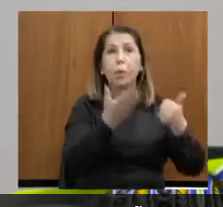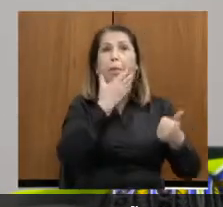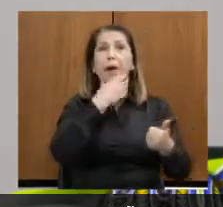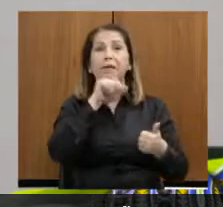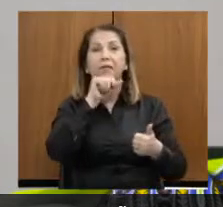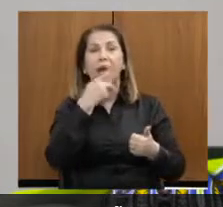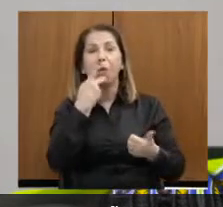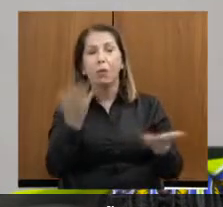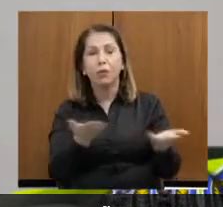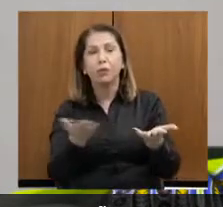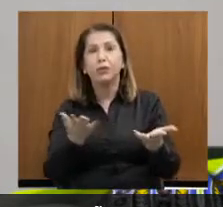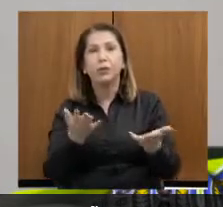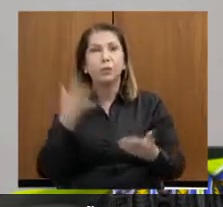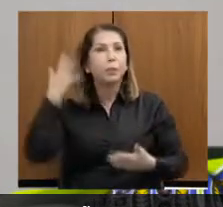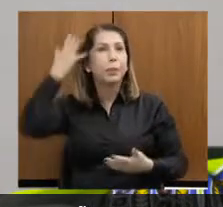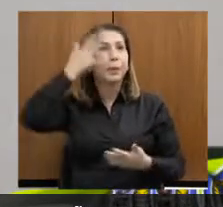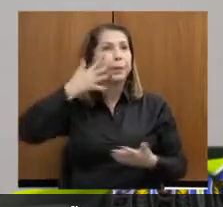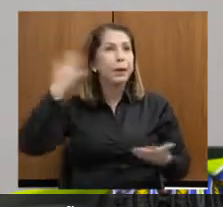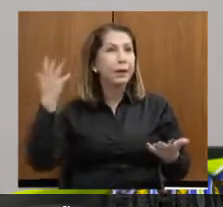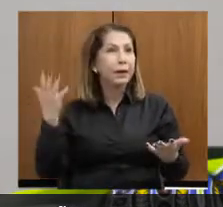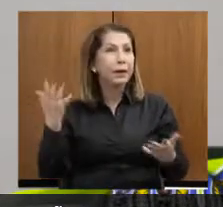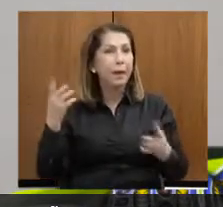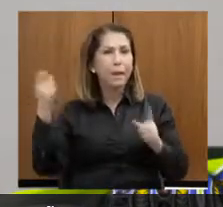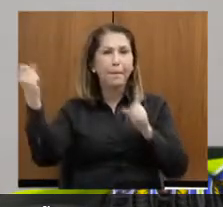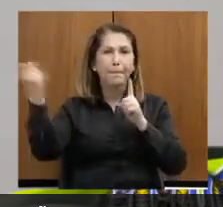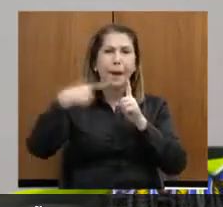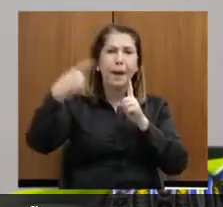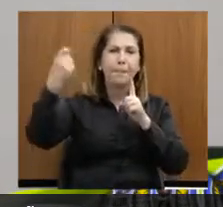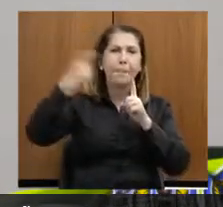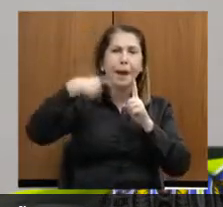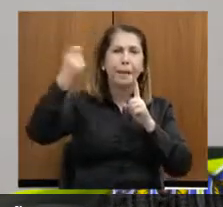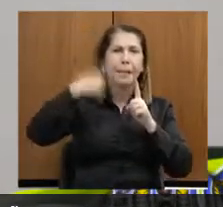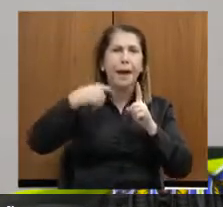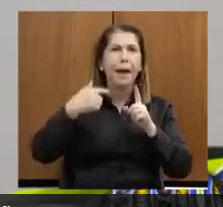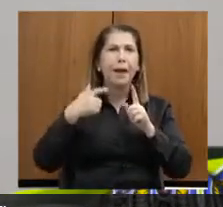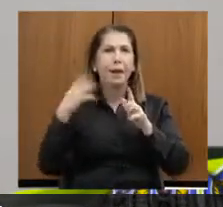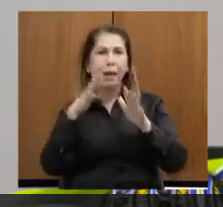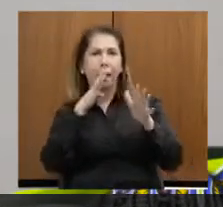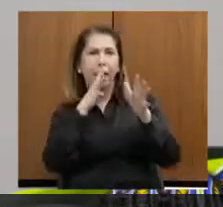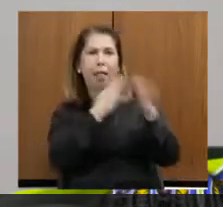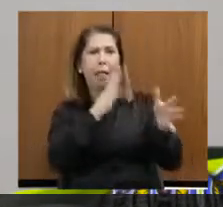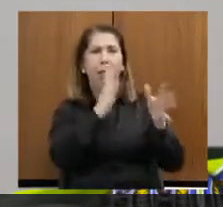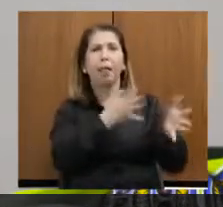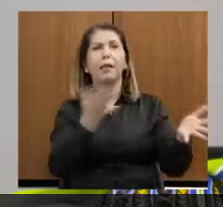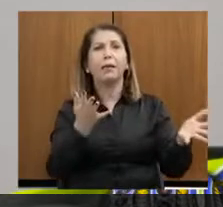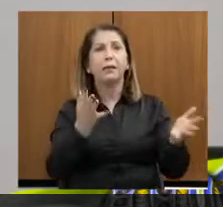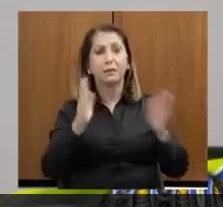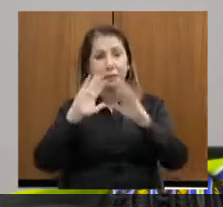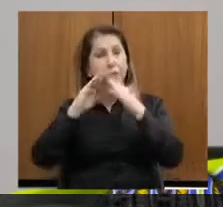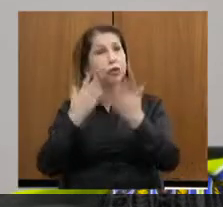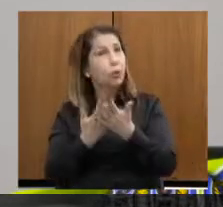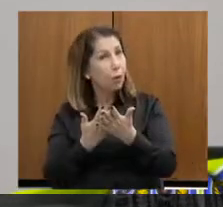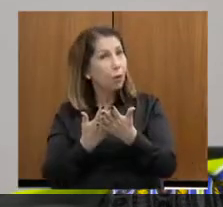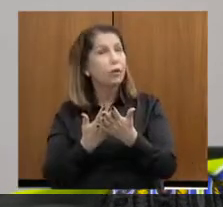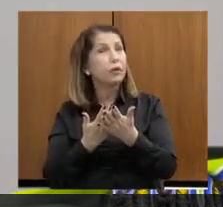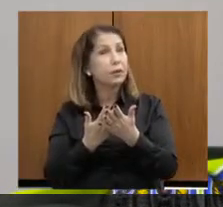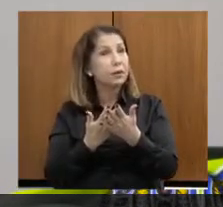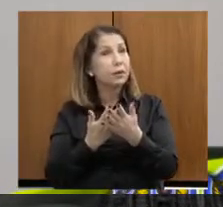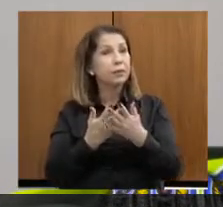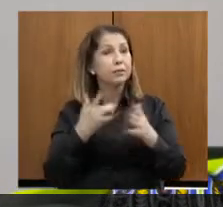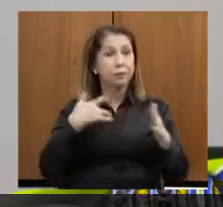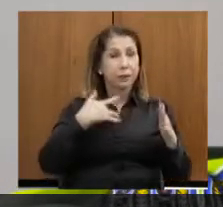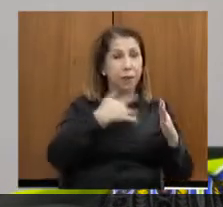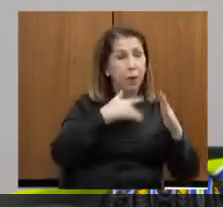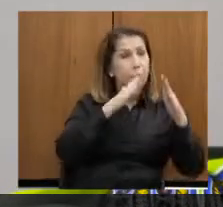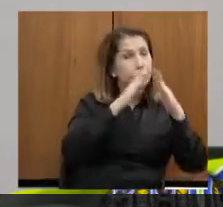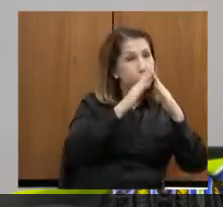é só apedrejada são perseguidos são perseguidos na escola no posto